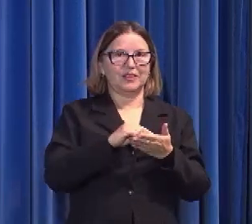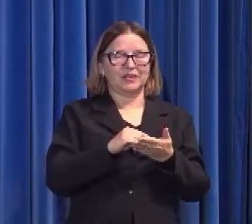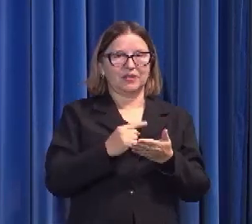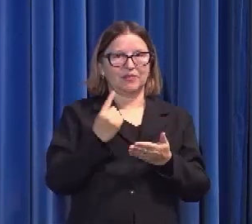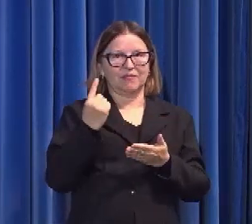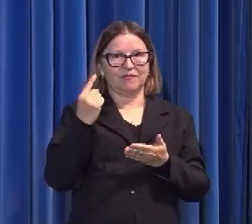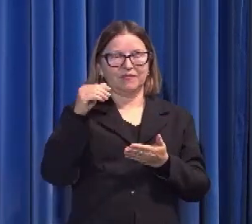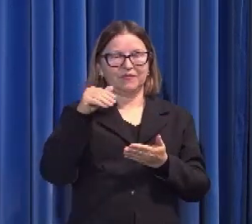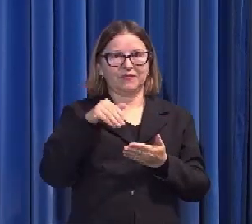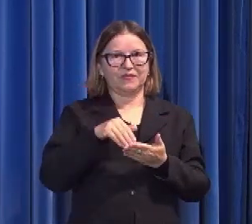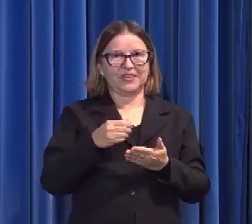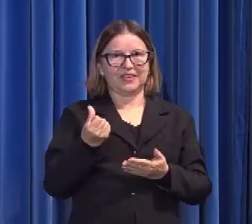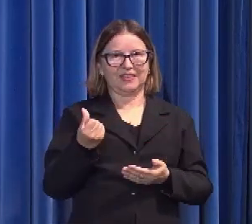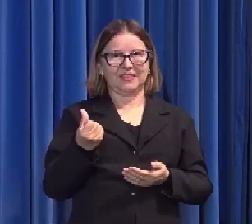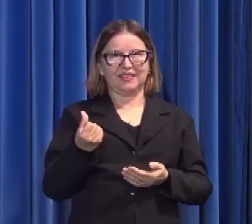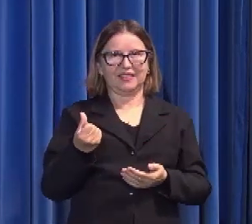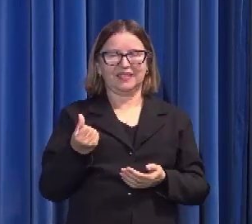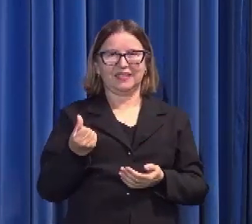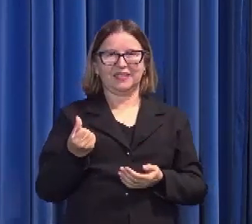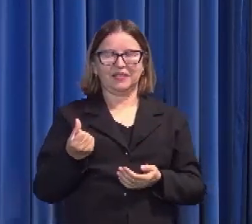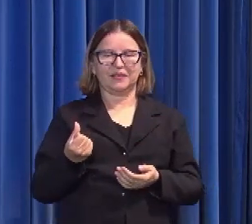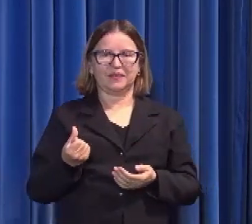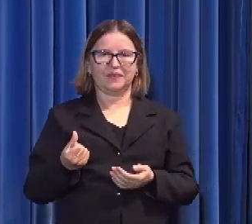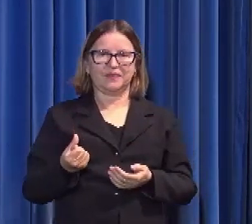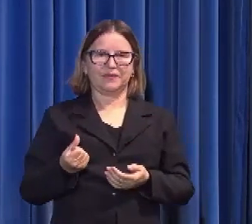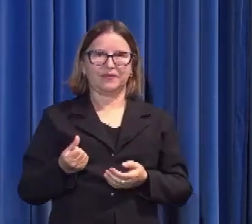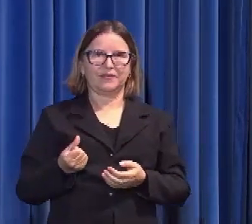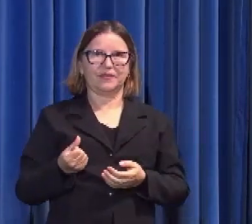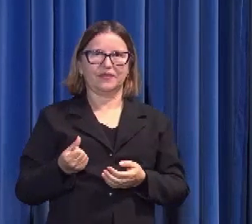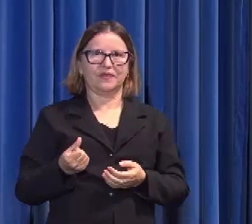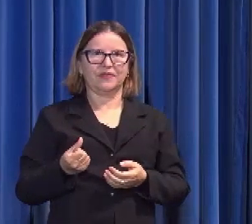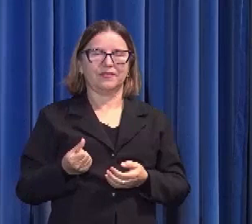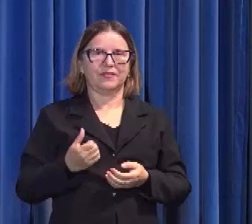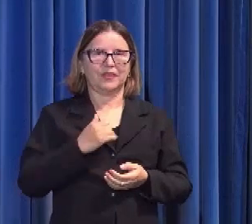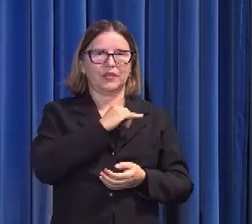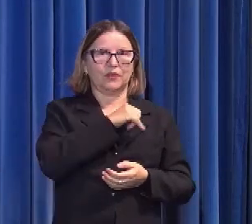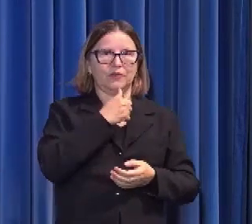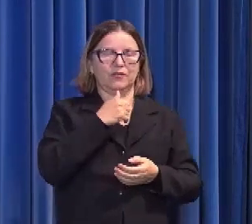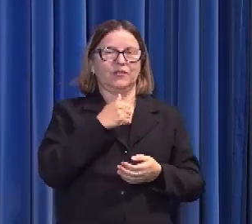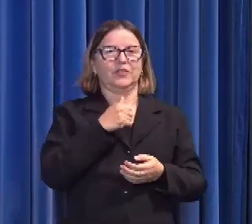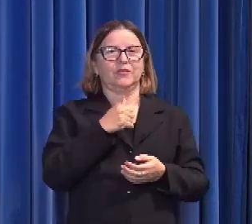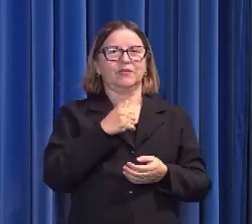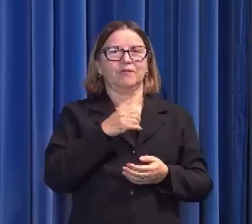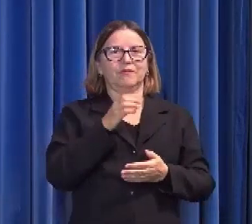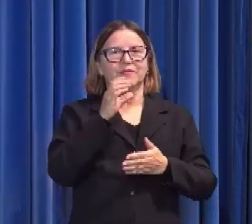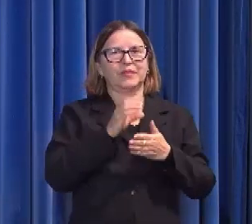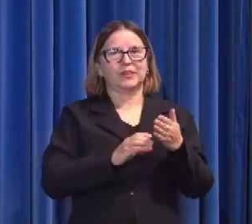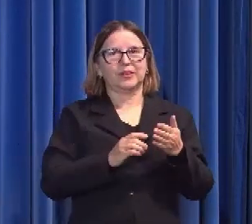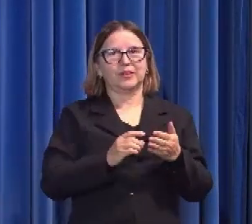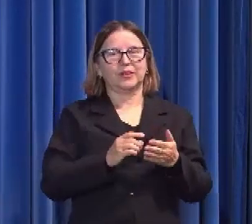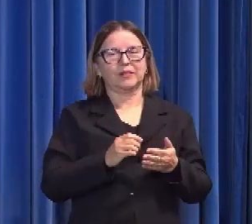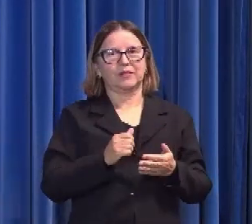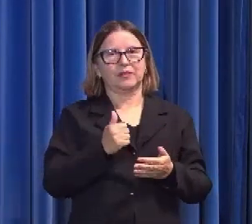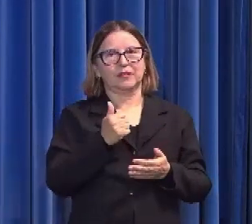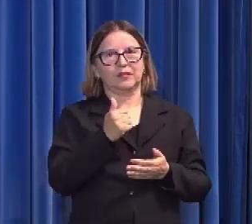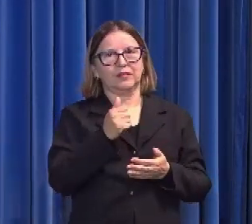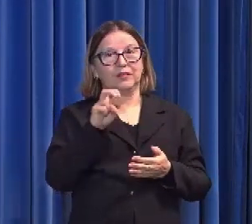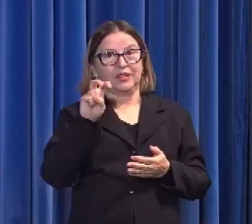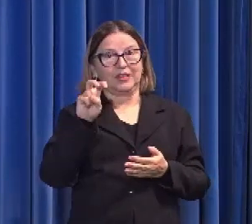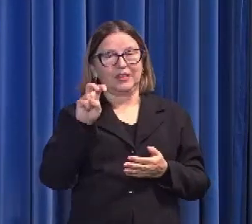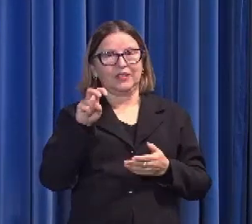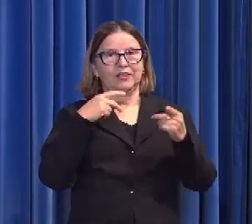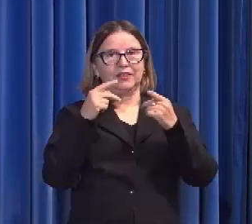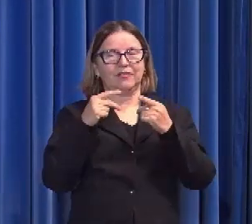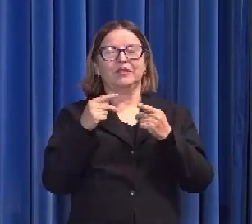1 a 6 do Evangelho de João 15 Jesus se diz que ele é a